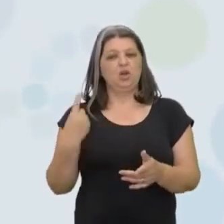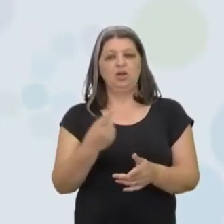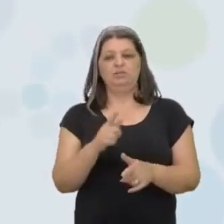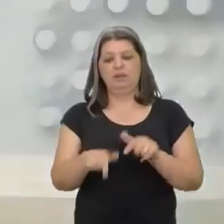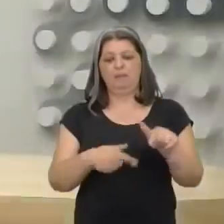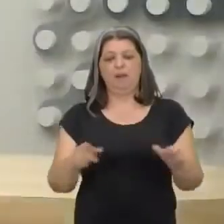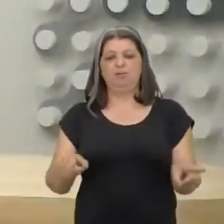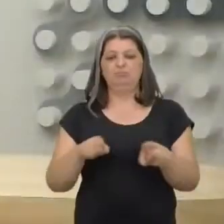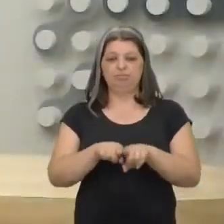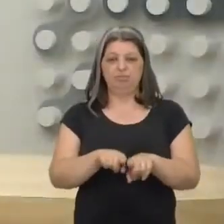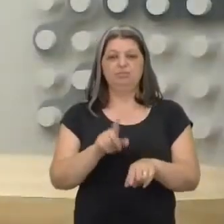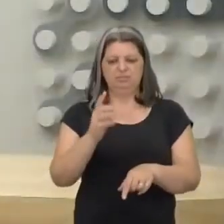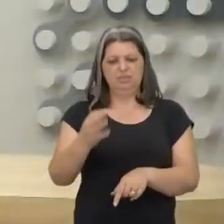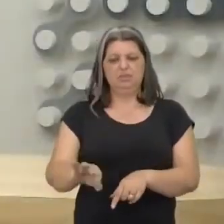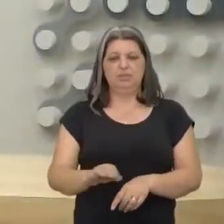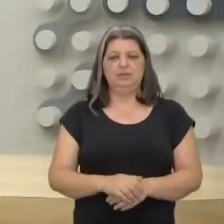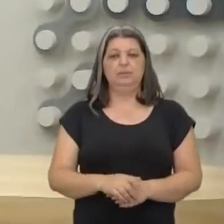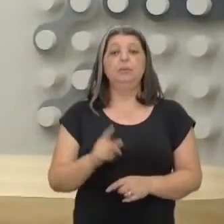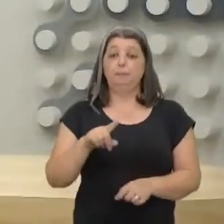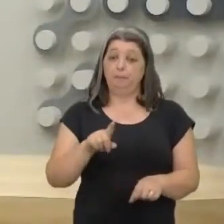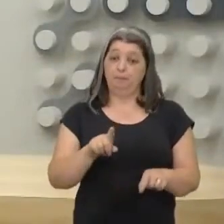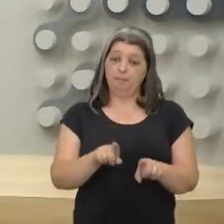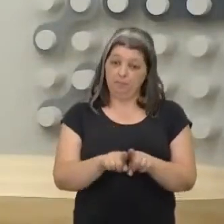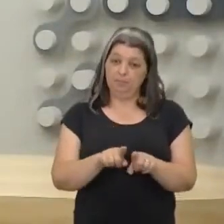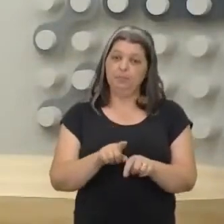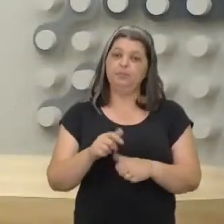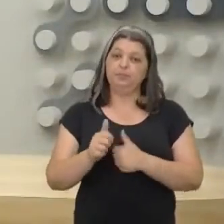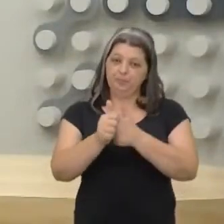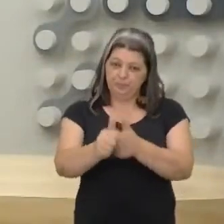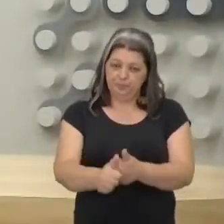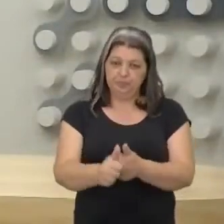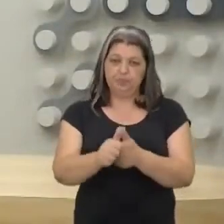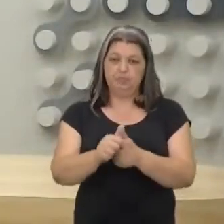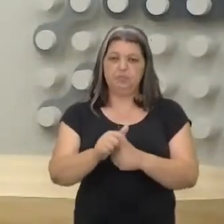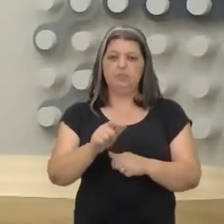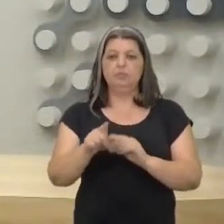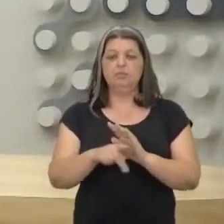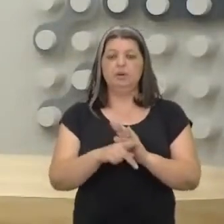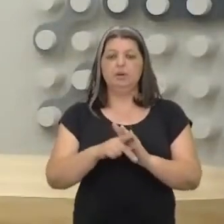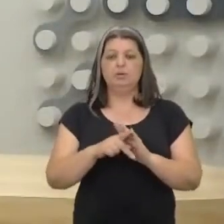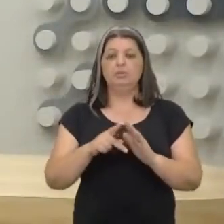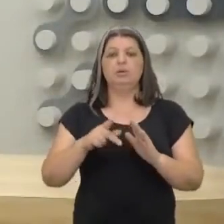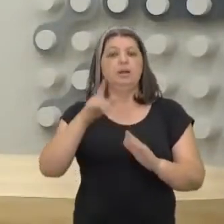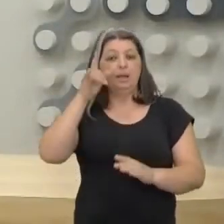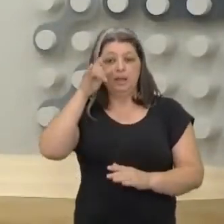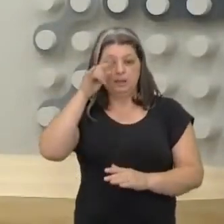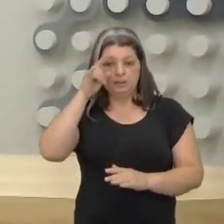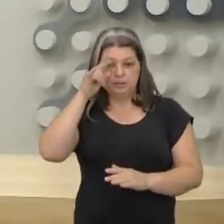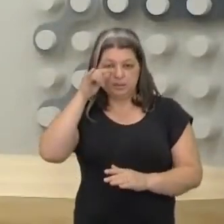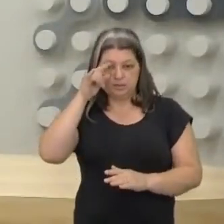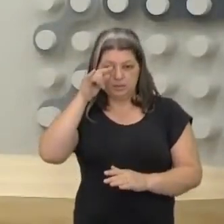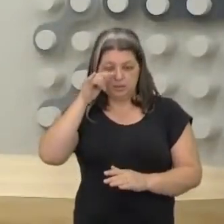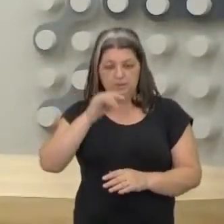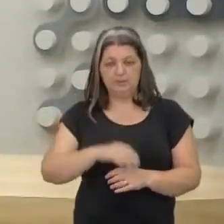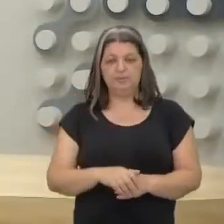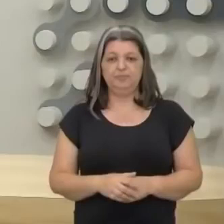dar tudo certo. Vocês também podem acompanhar aí o spoiler das nossas aulas pelo nosso Instagram, Língua Portuguesa,